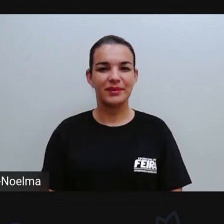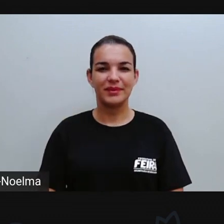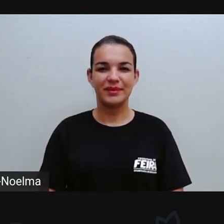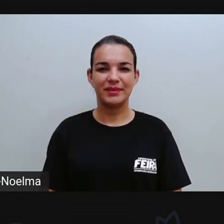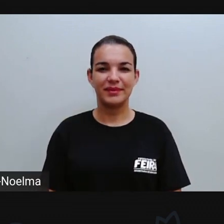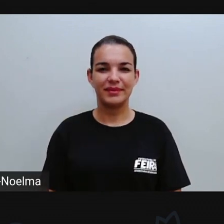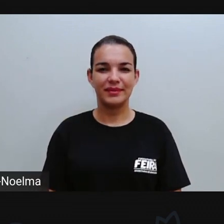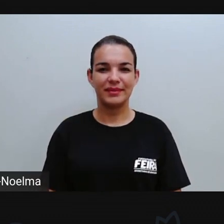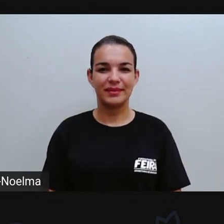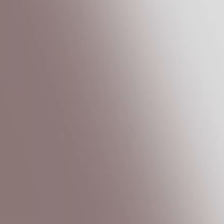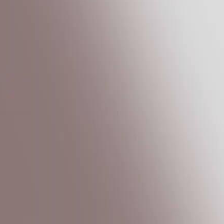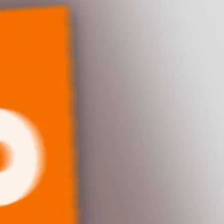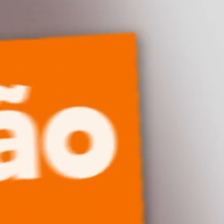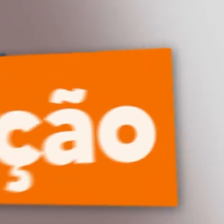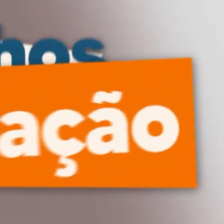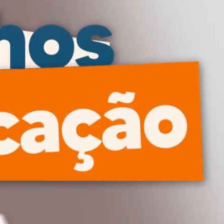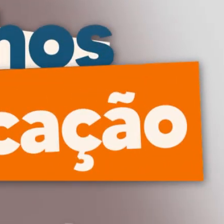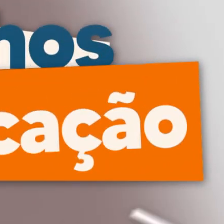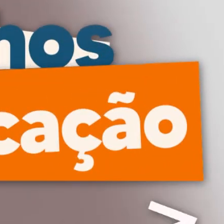até mais. Tchau, tchau.